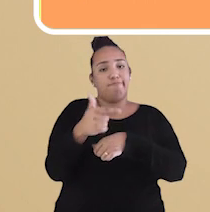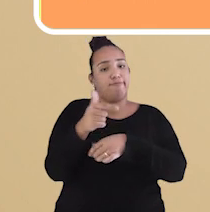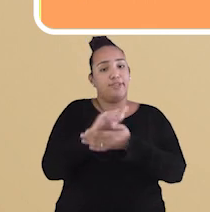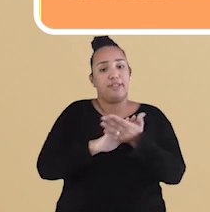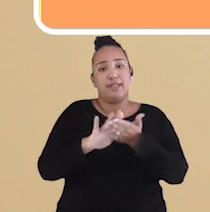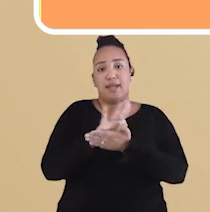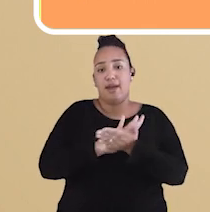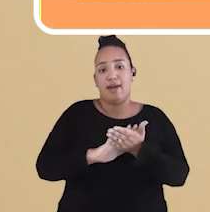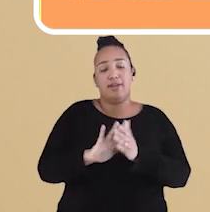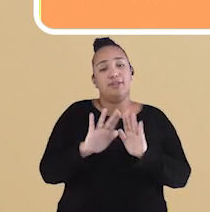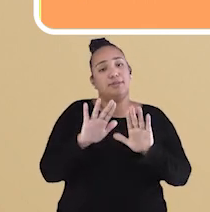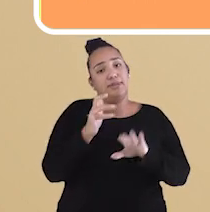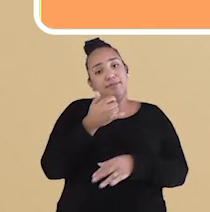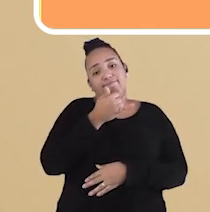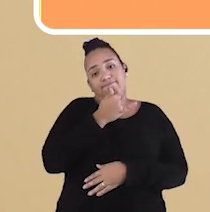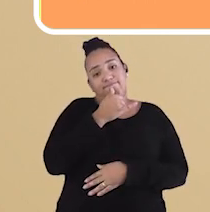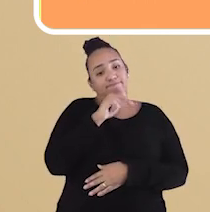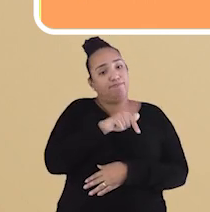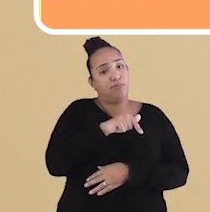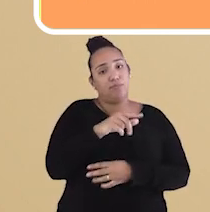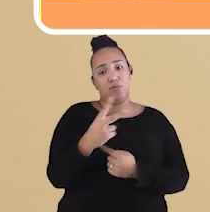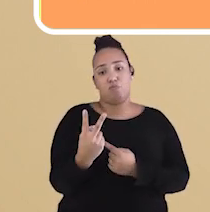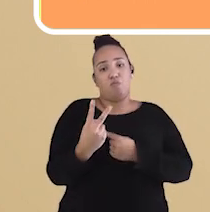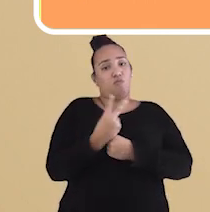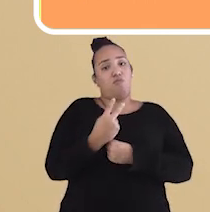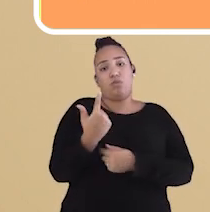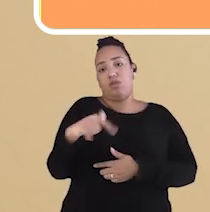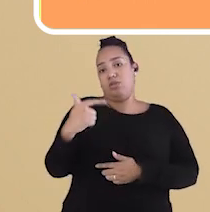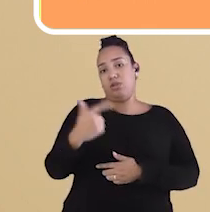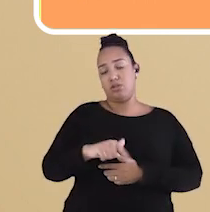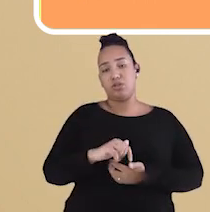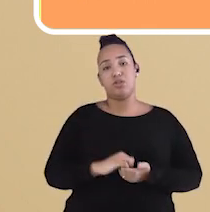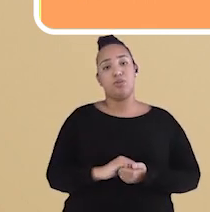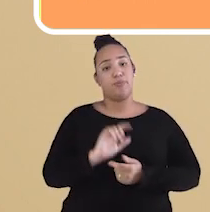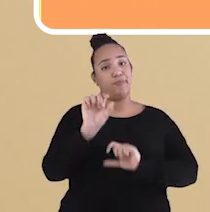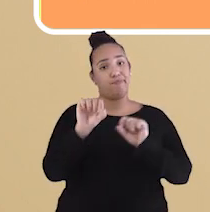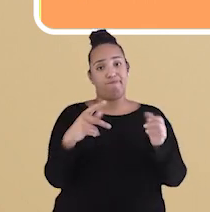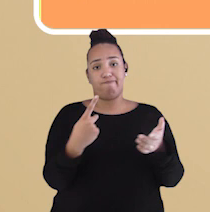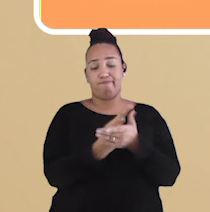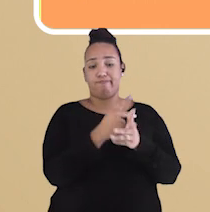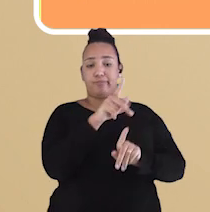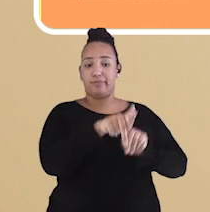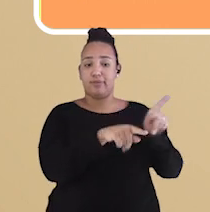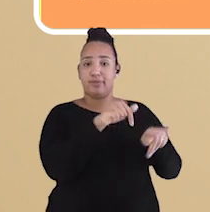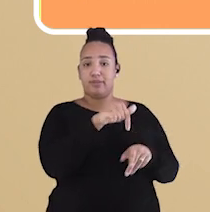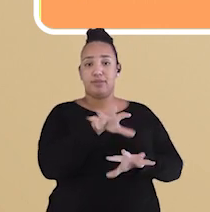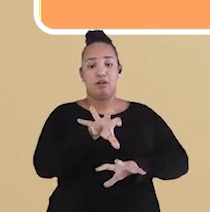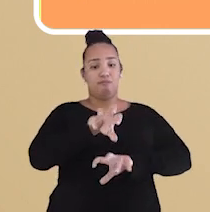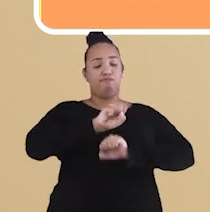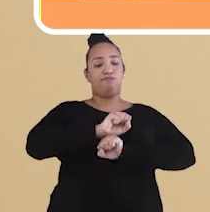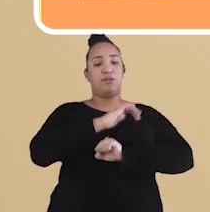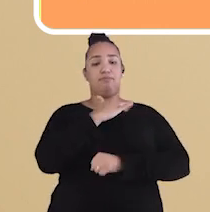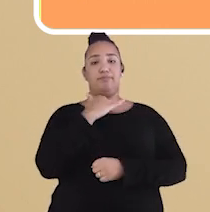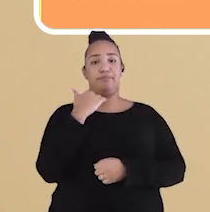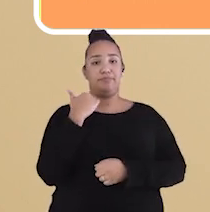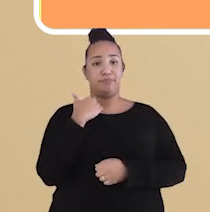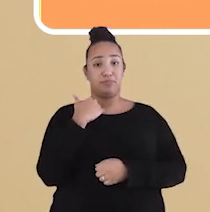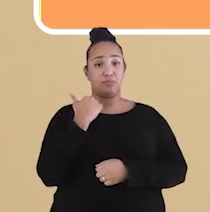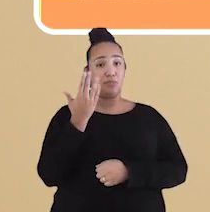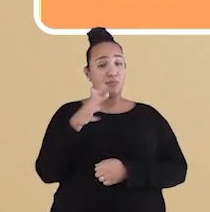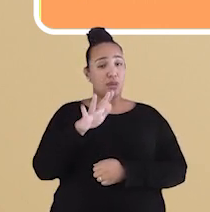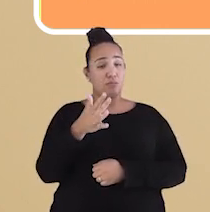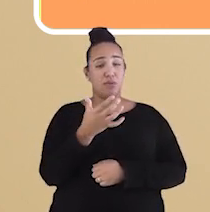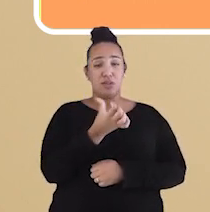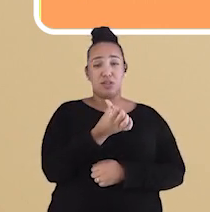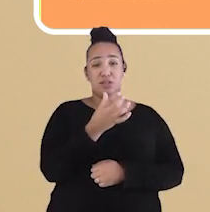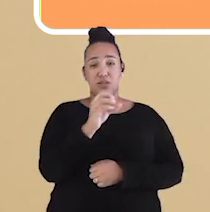tais doenças e, infelizmente, não possuíam anticorpos, sendo fatal para essa população. Estima-se que